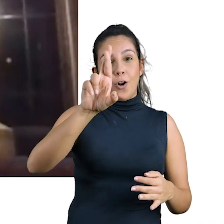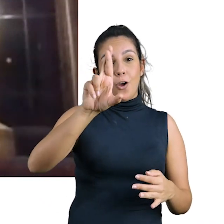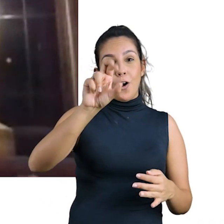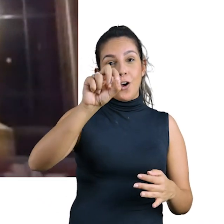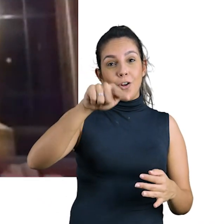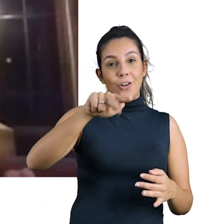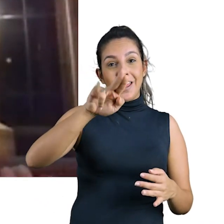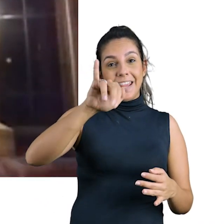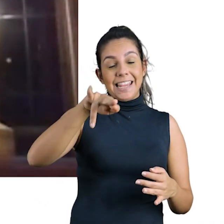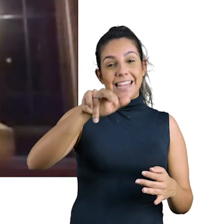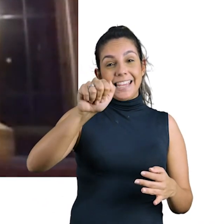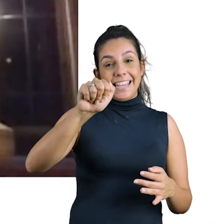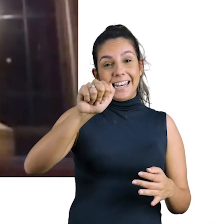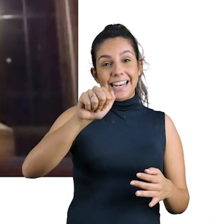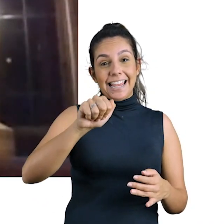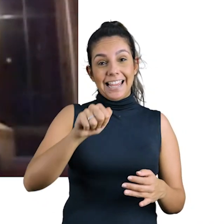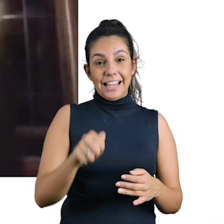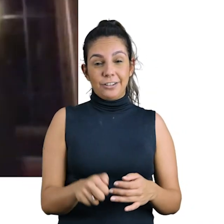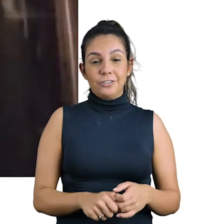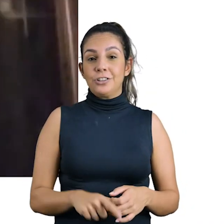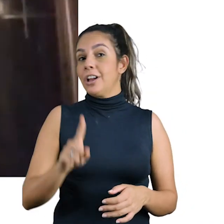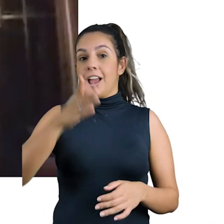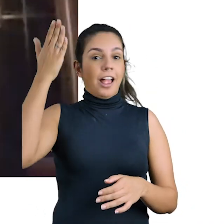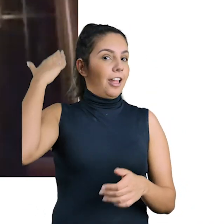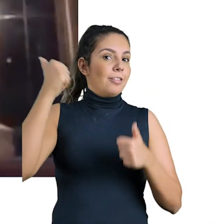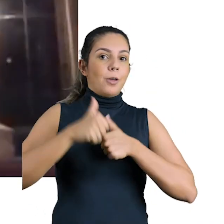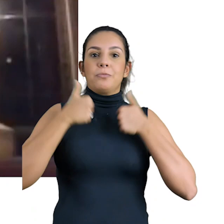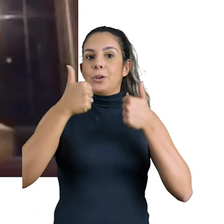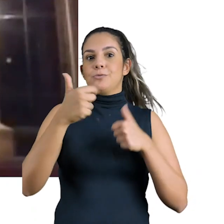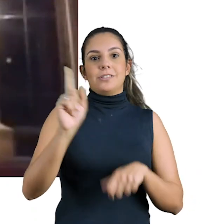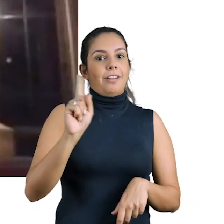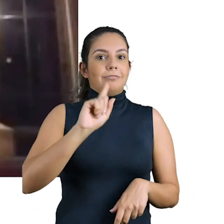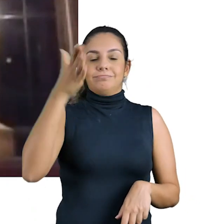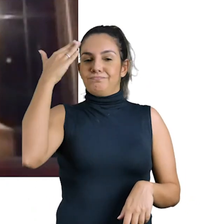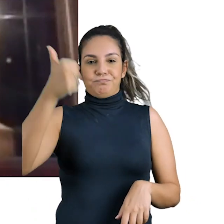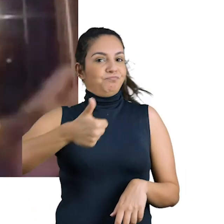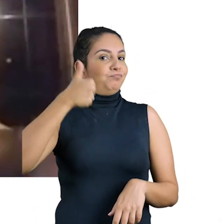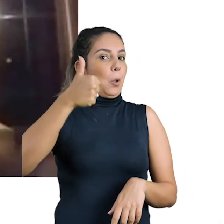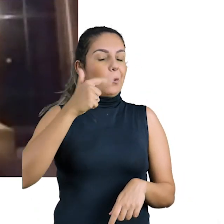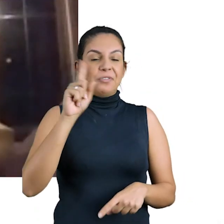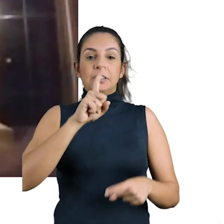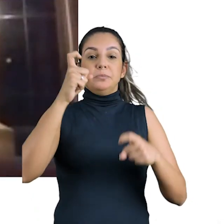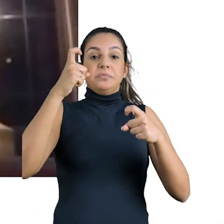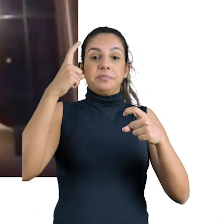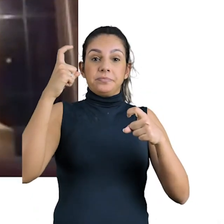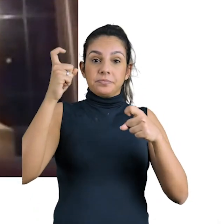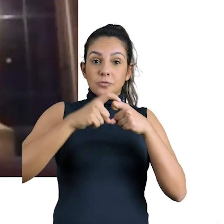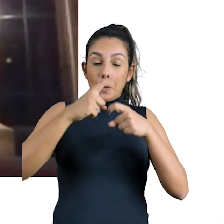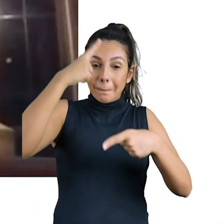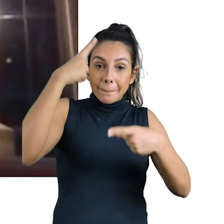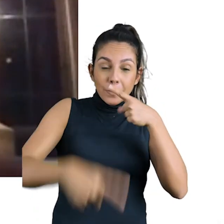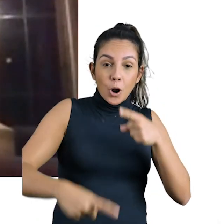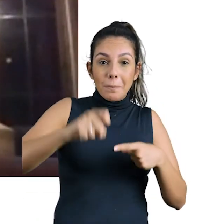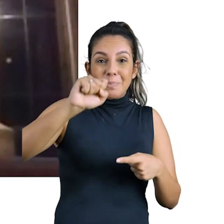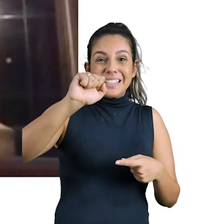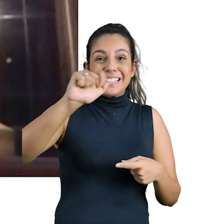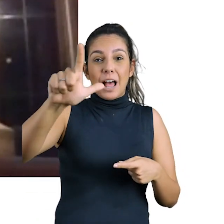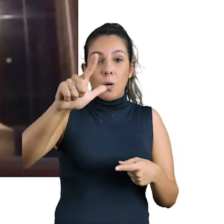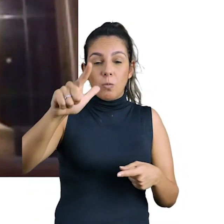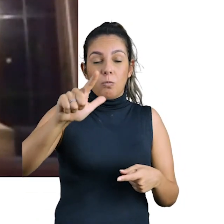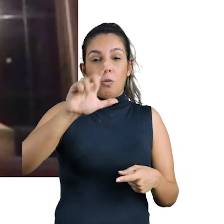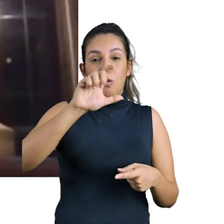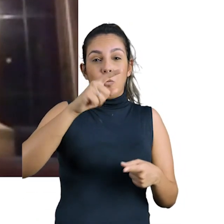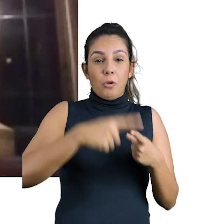cloroquina. E já naquela época não deu certo. Os médicos proibiram o sal de quinino porque as pessoas